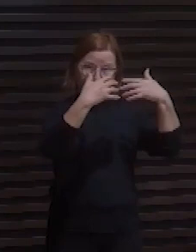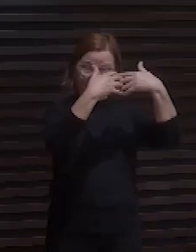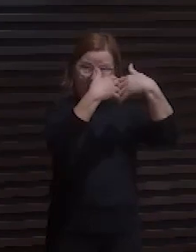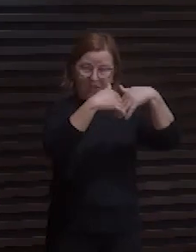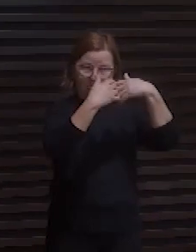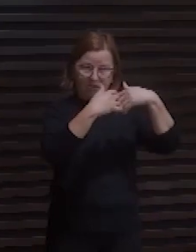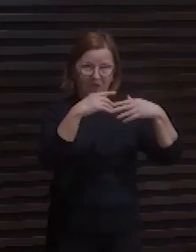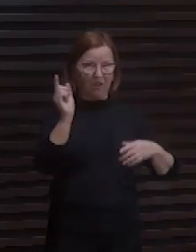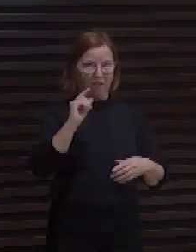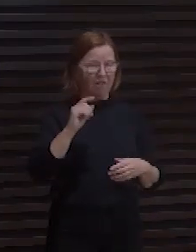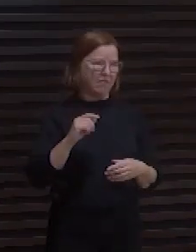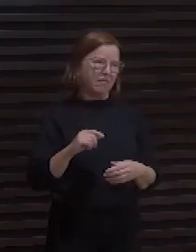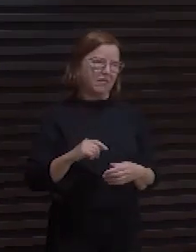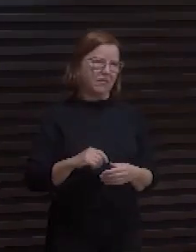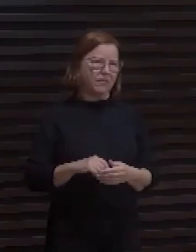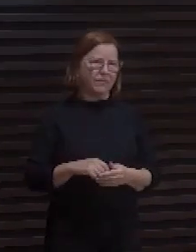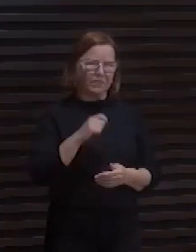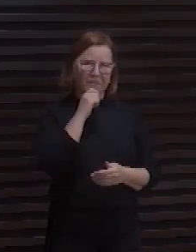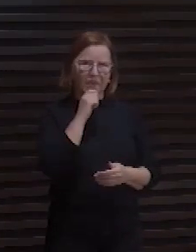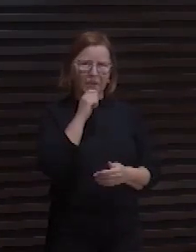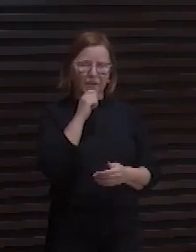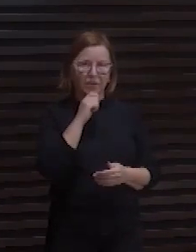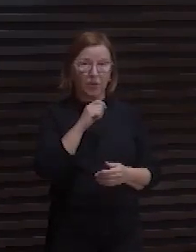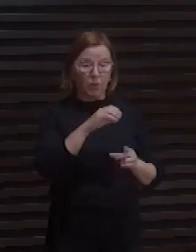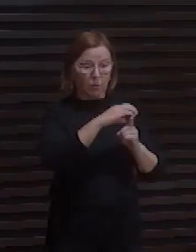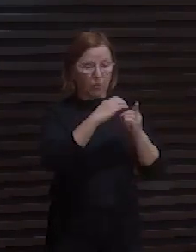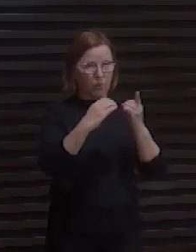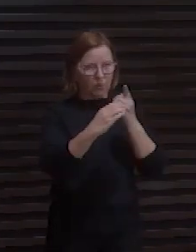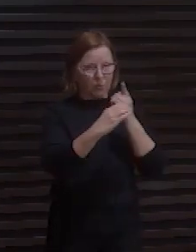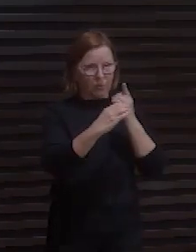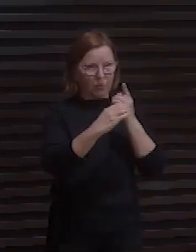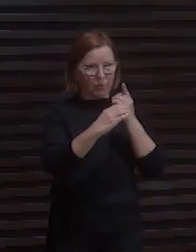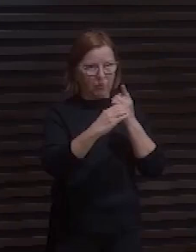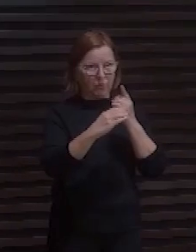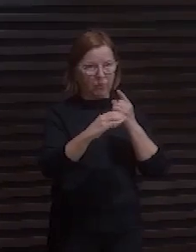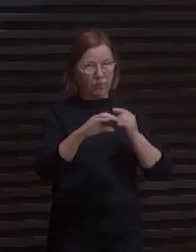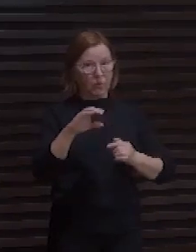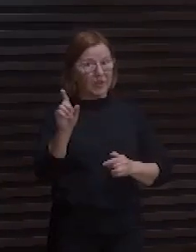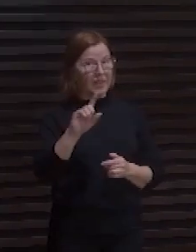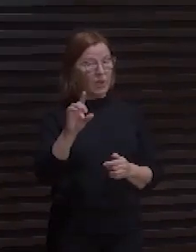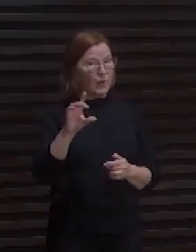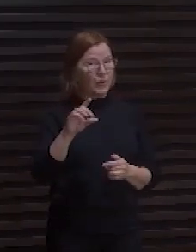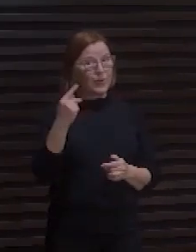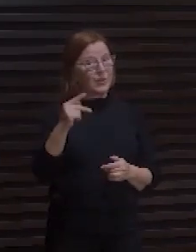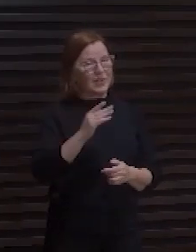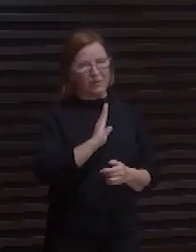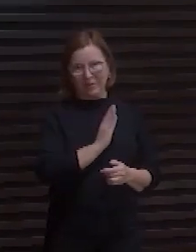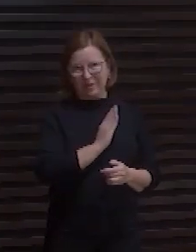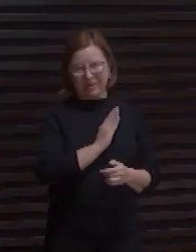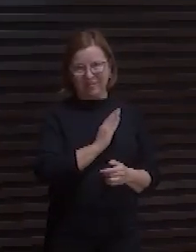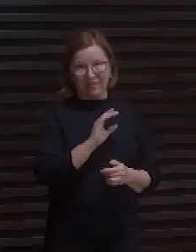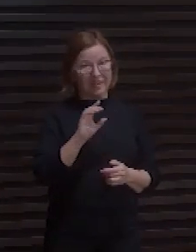algo subjetivo. O culto não é algo do teu coração apenas. O culto não é algo da